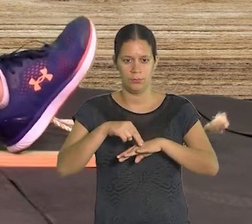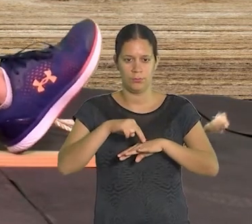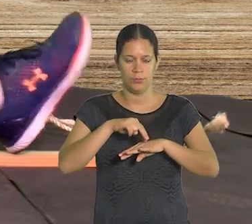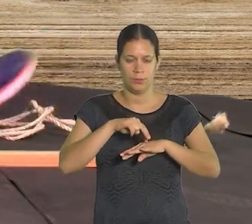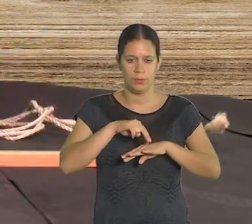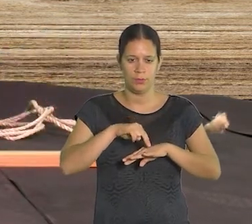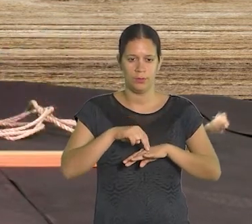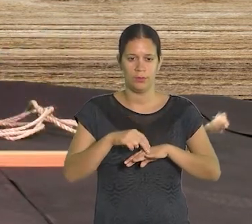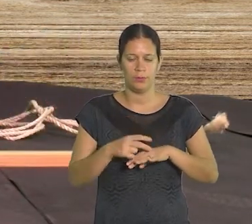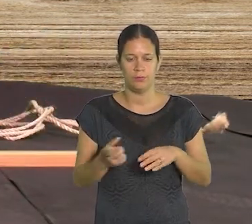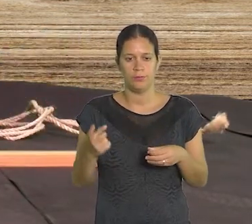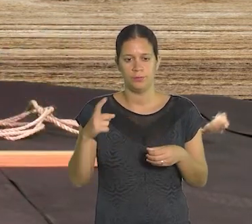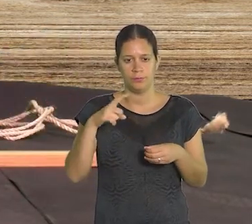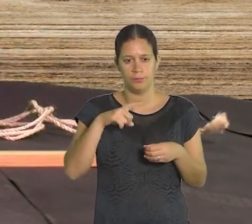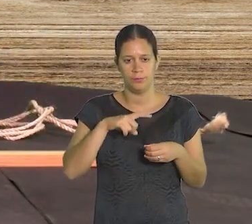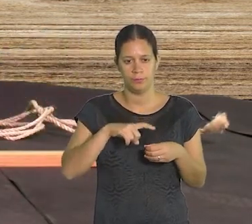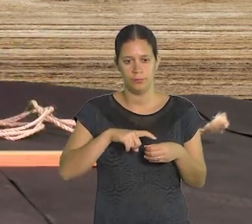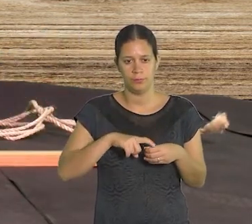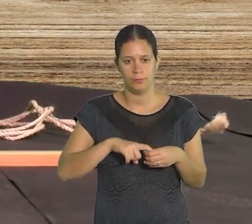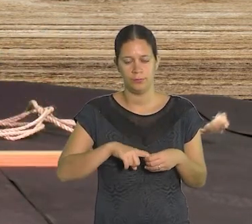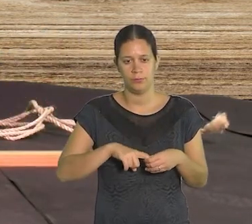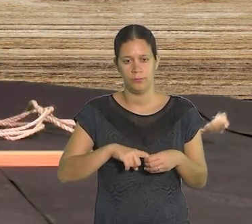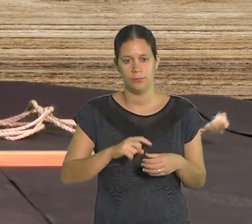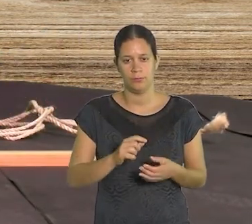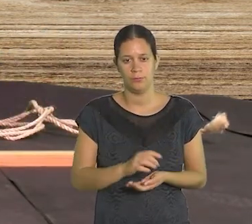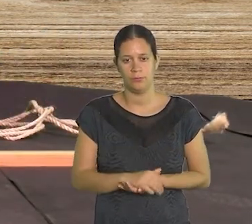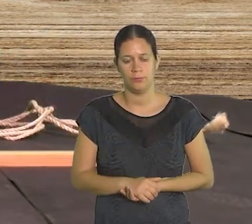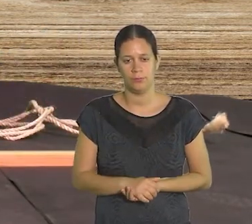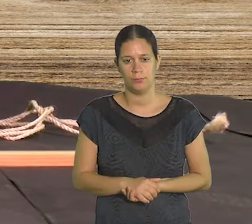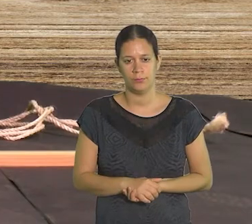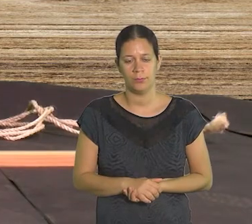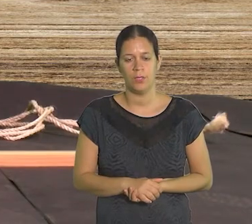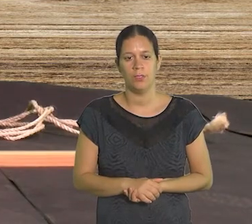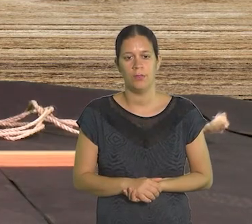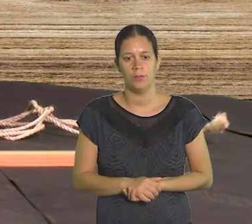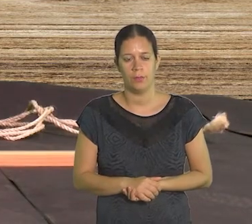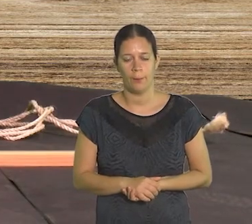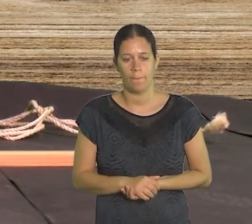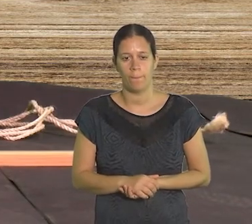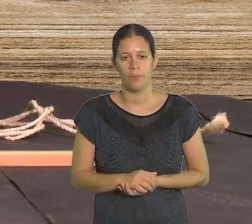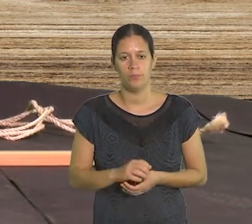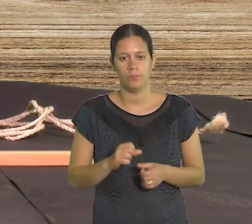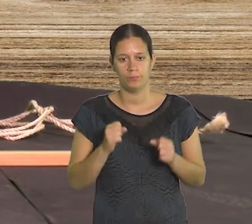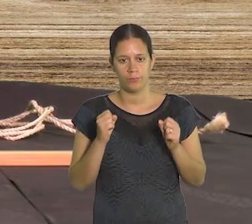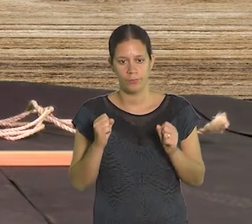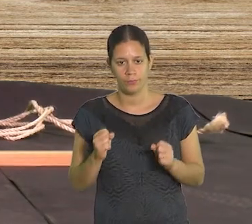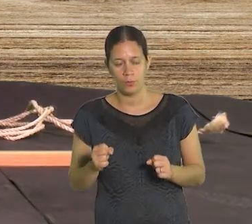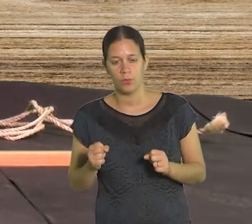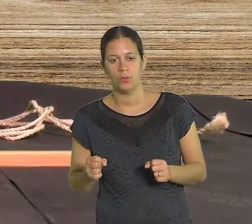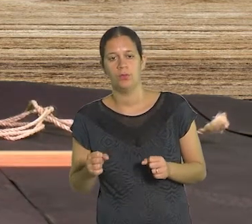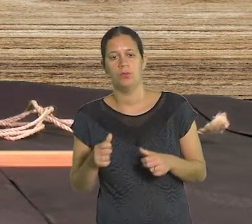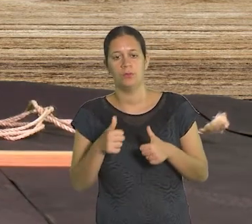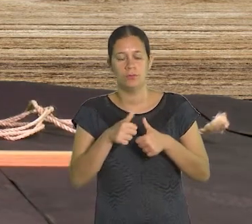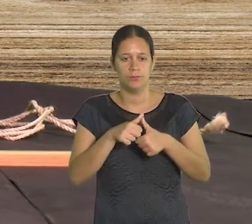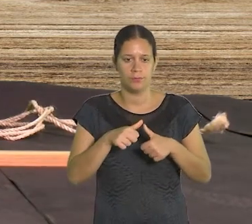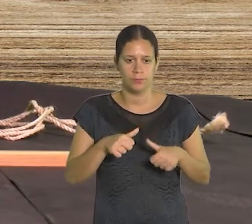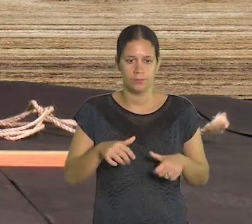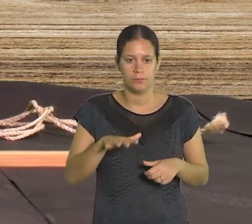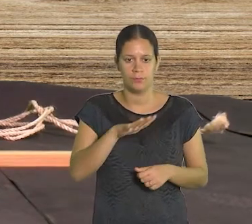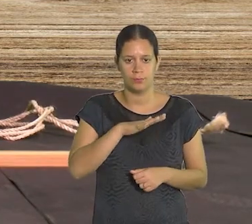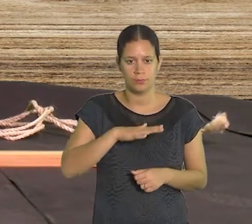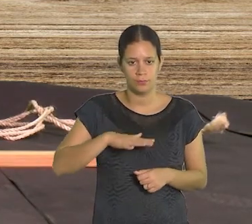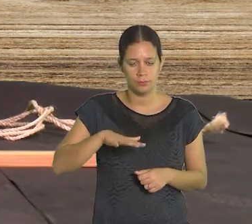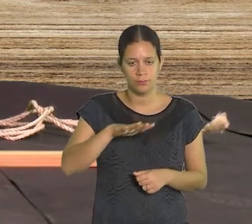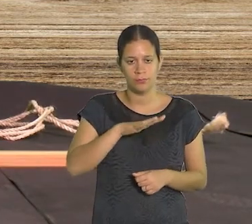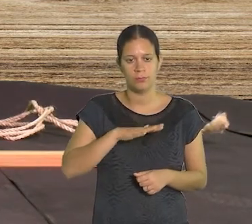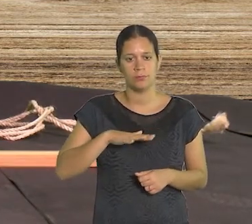Equilibrou, voltou. E aí, pessoal, aí você vai para professor, não consigo. Então, ó, pode equilibrar um pouquinho no chão, pisou,